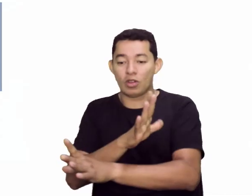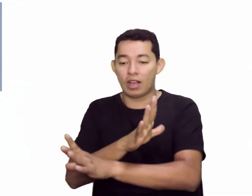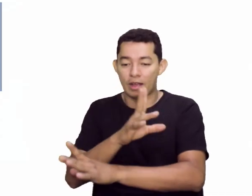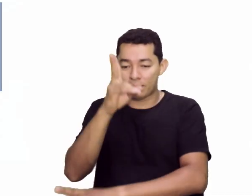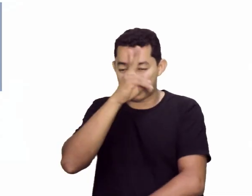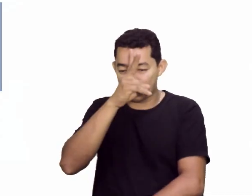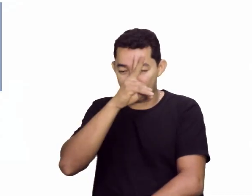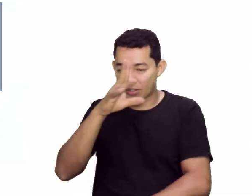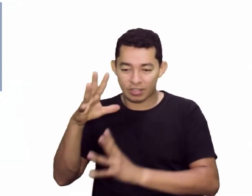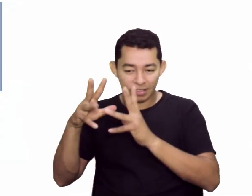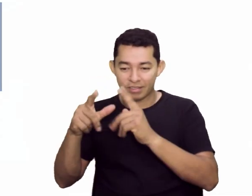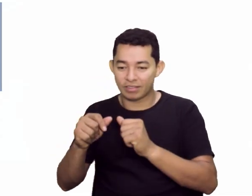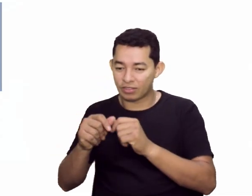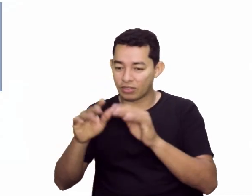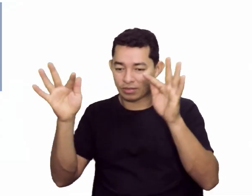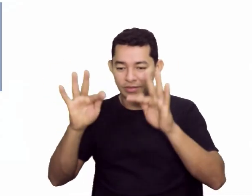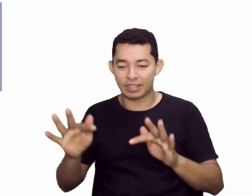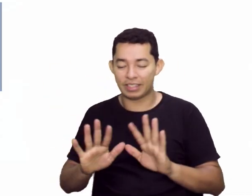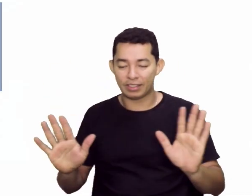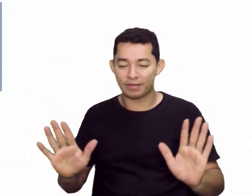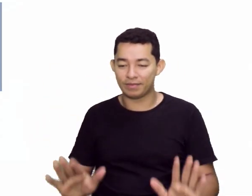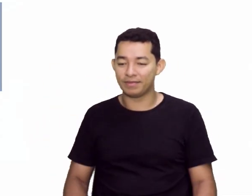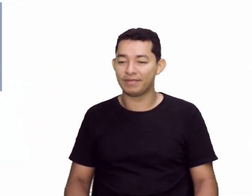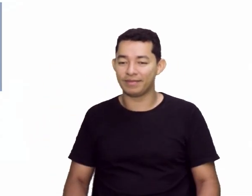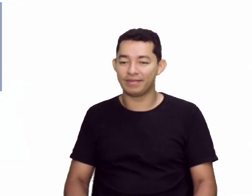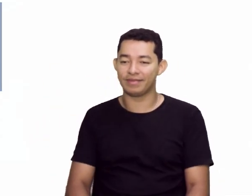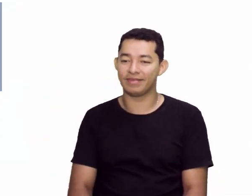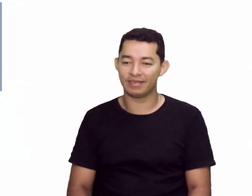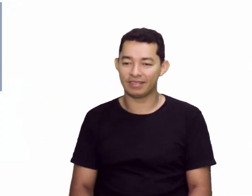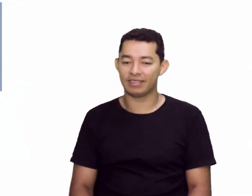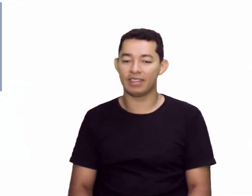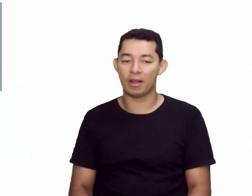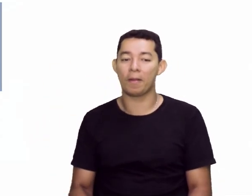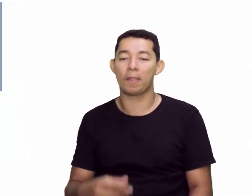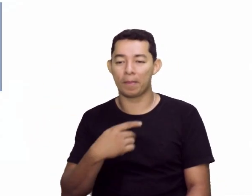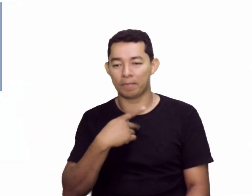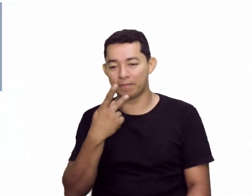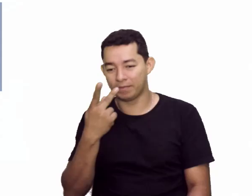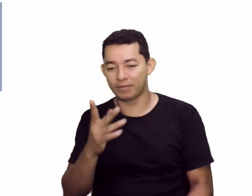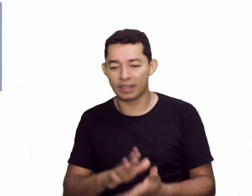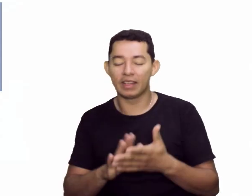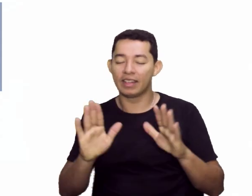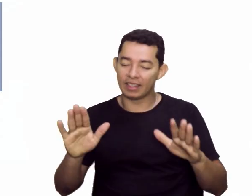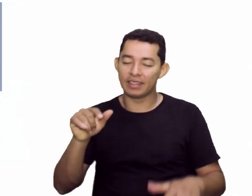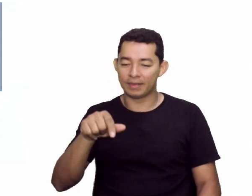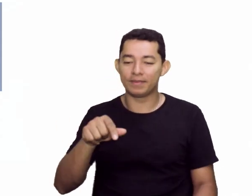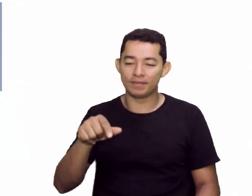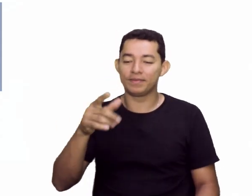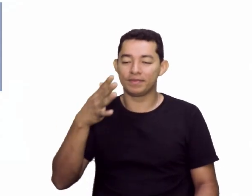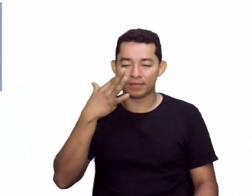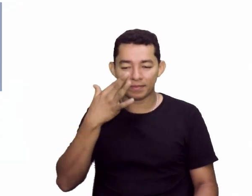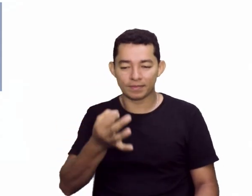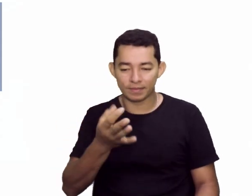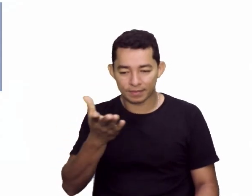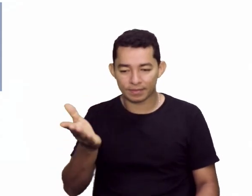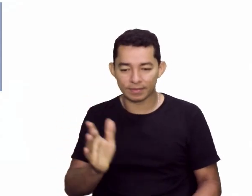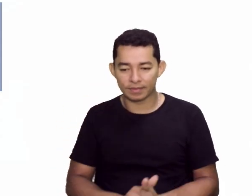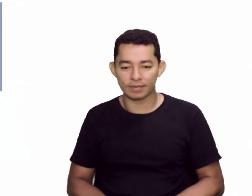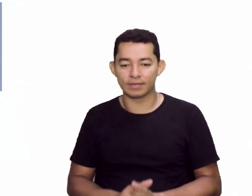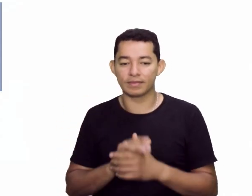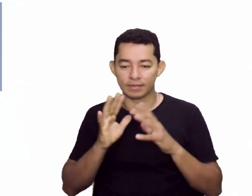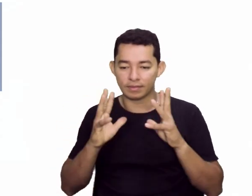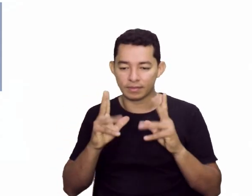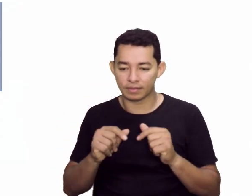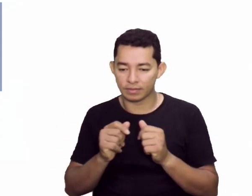nessa felicidade toda. Eu tô, né, tirando onda aqui, mas é isso aí, preste atenção em tudo,